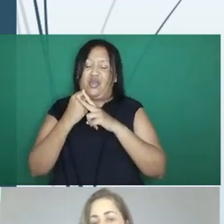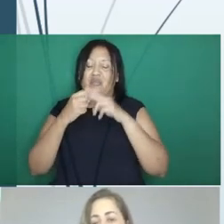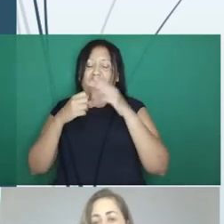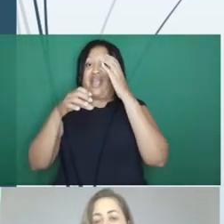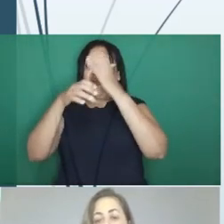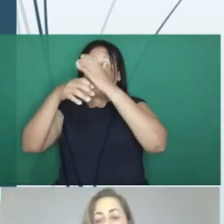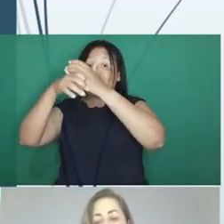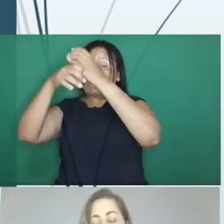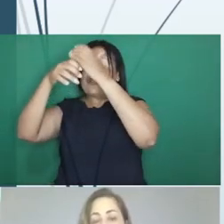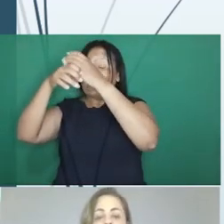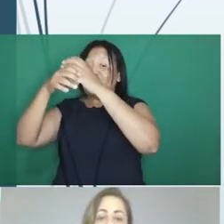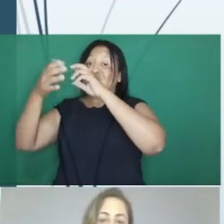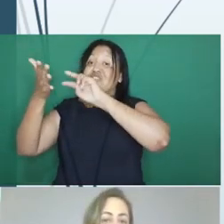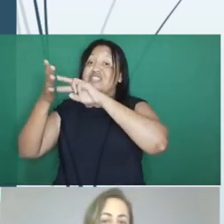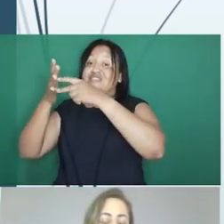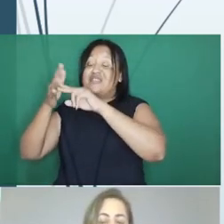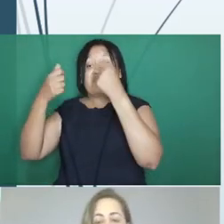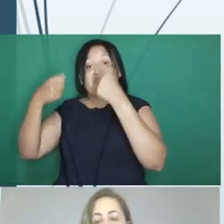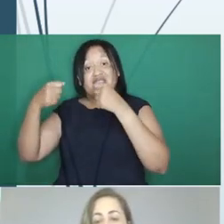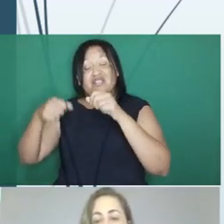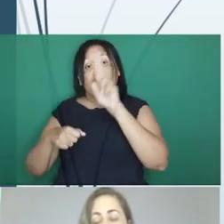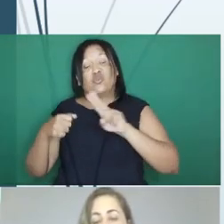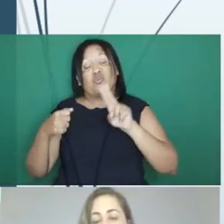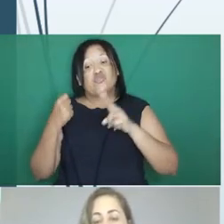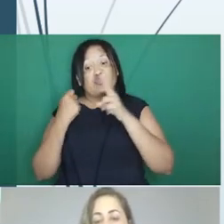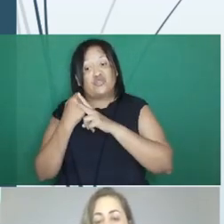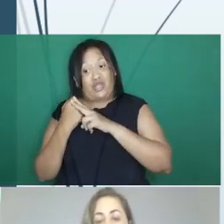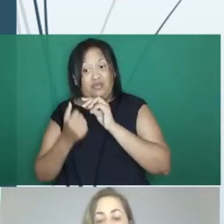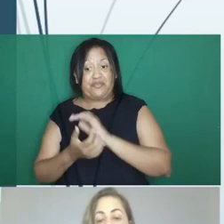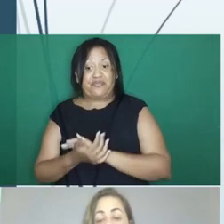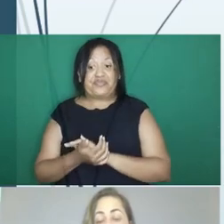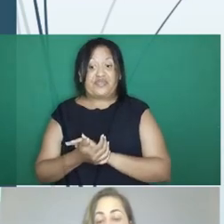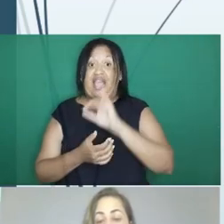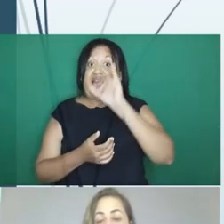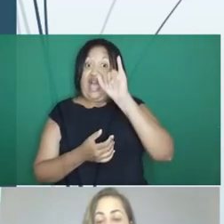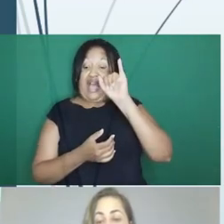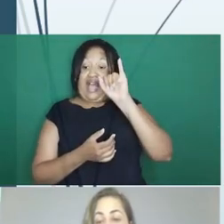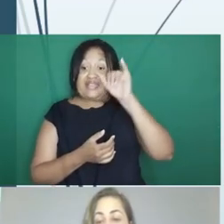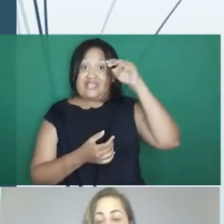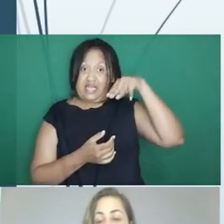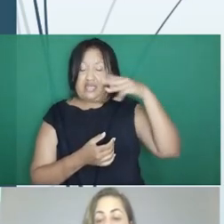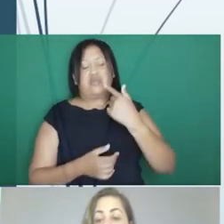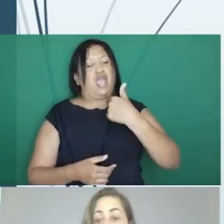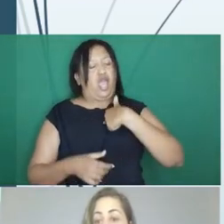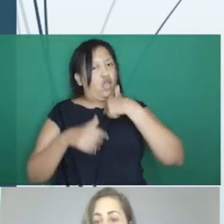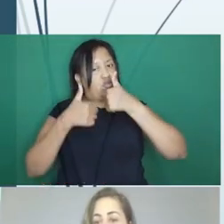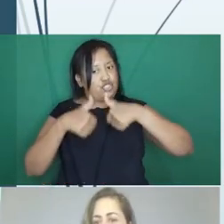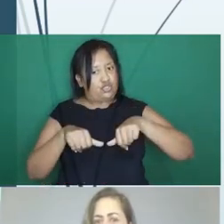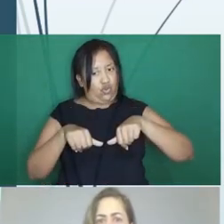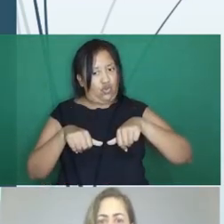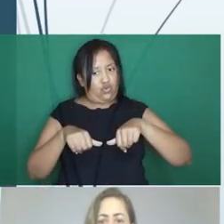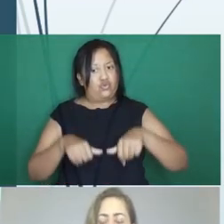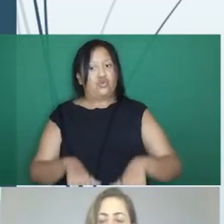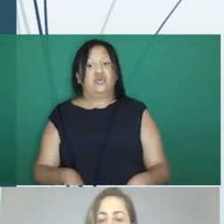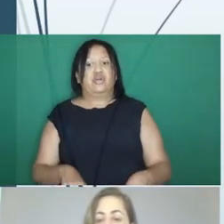construção desse sentido precisa dessa utilização dos verbos Então tá lá aí em eu estou com você